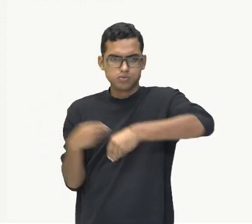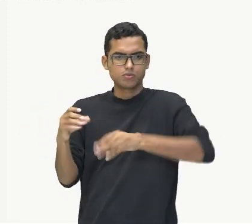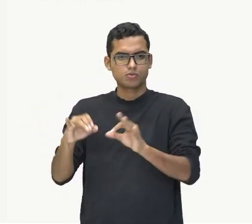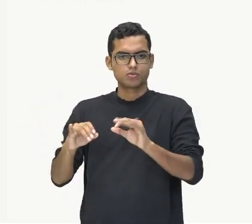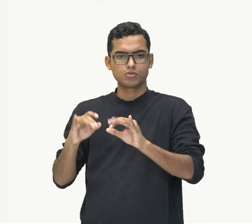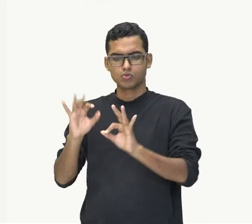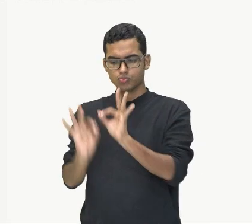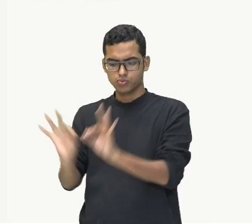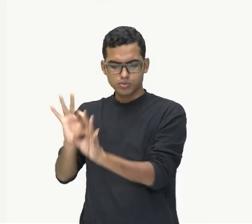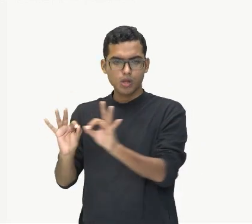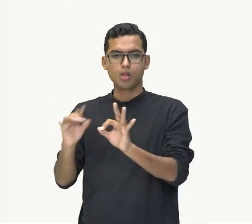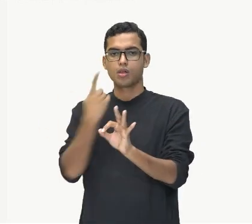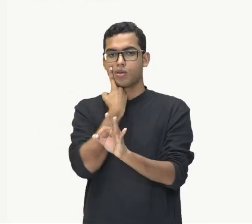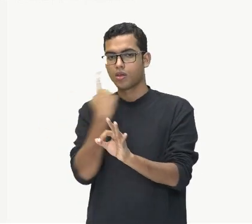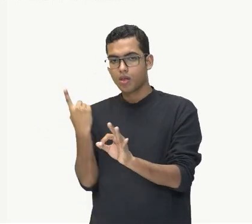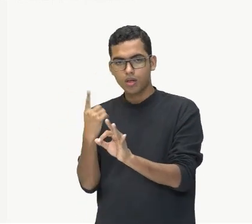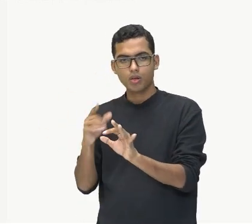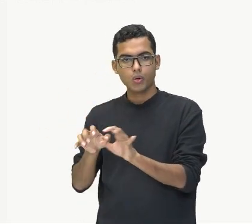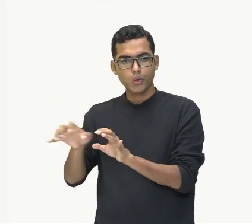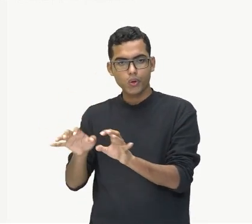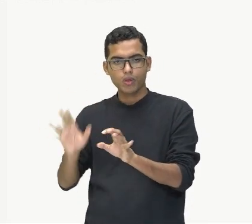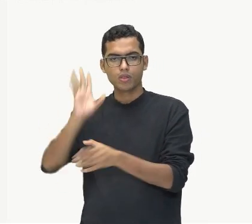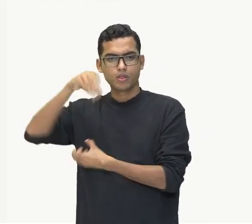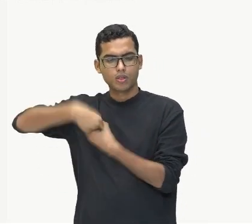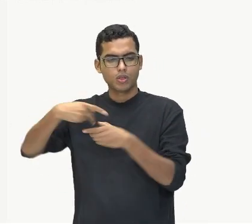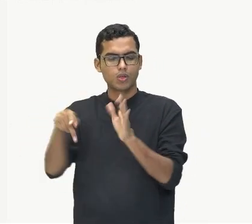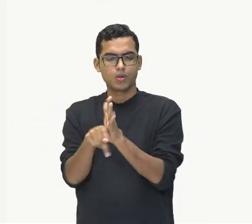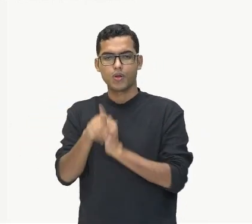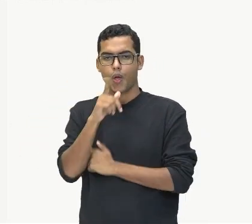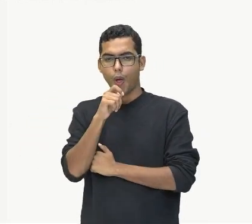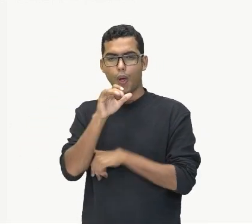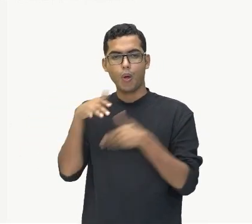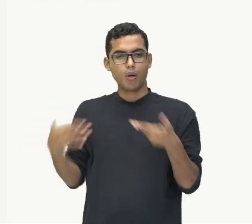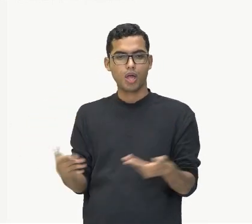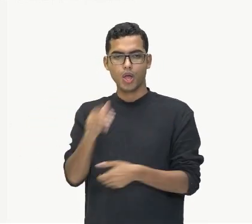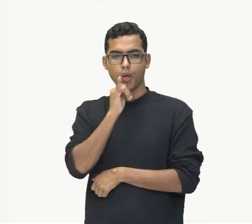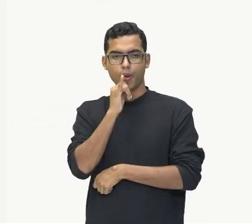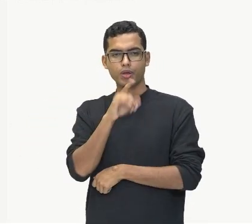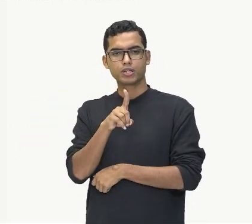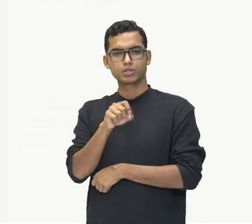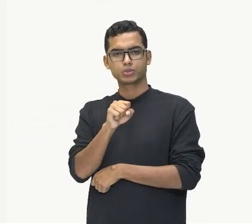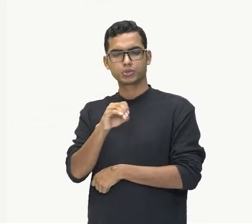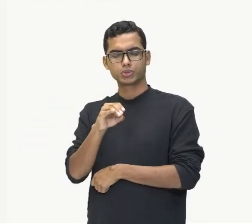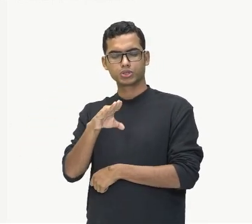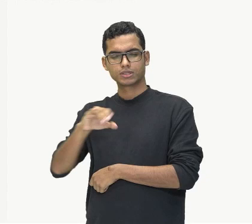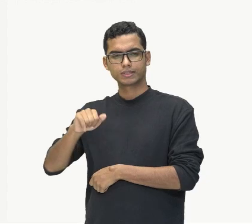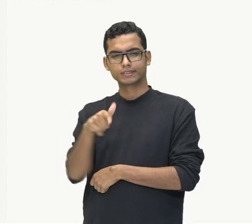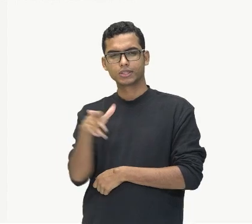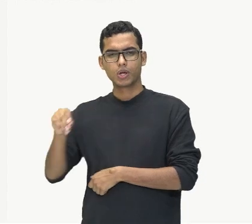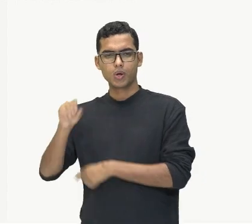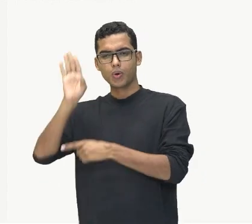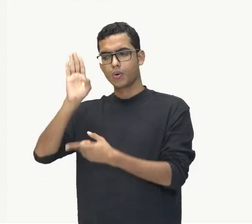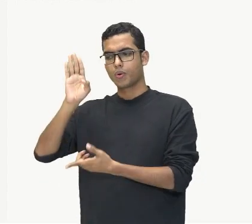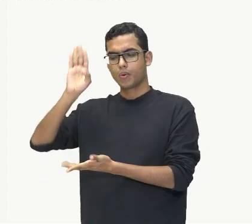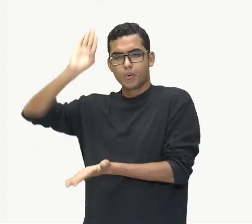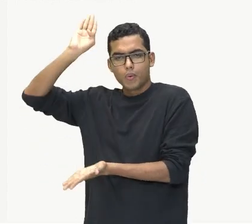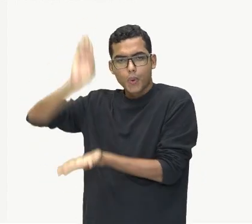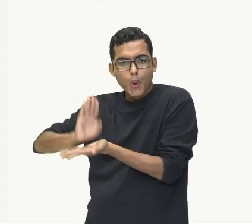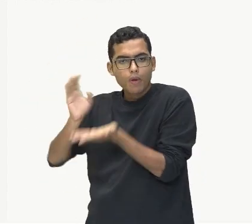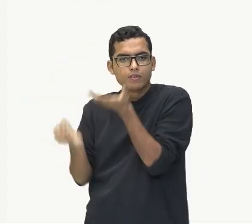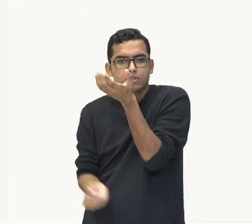se dissociam, tá? Quando elas se dissociam, elas vão liberar como um único